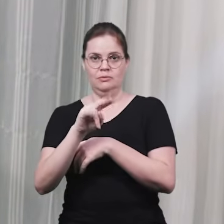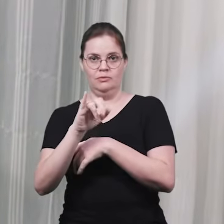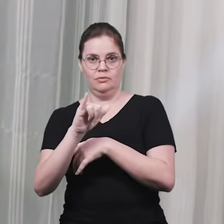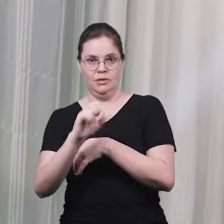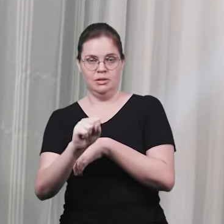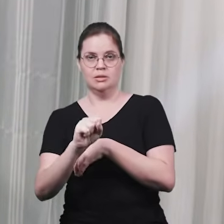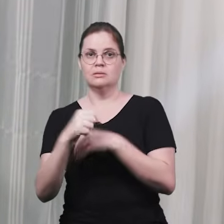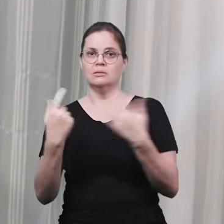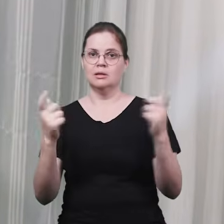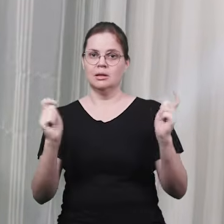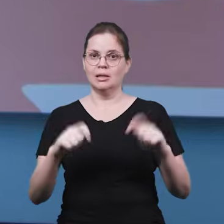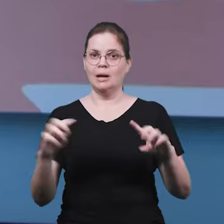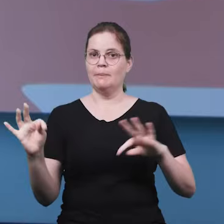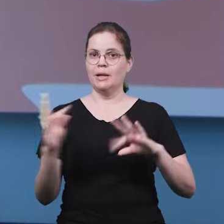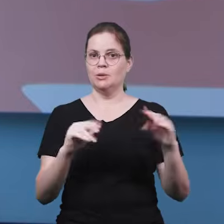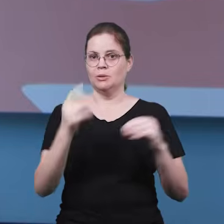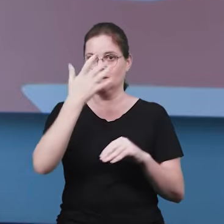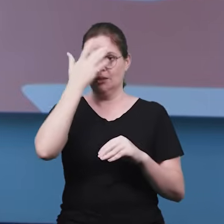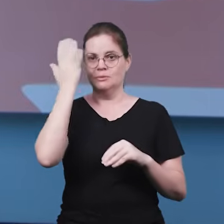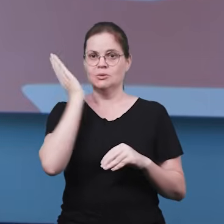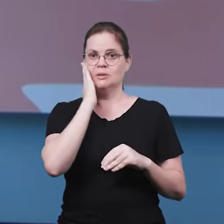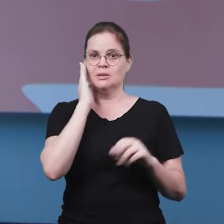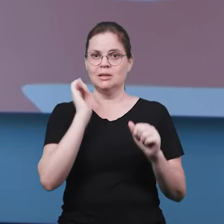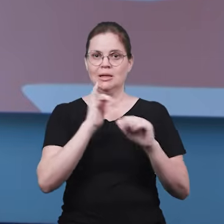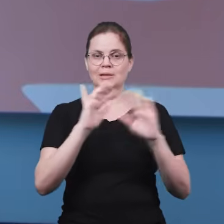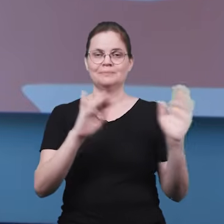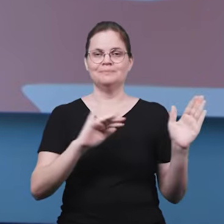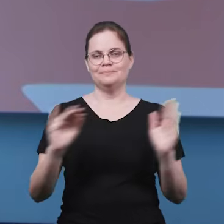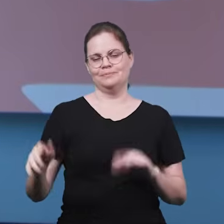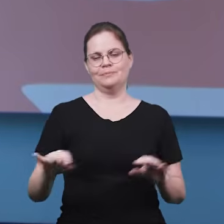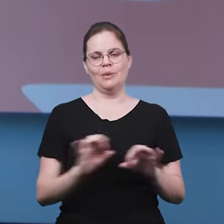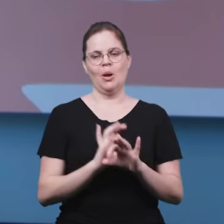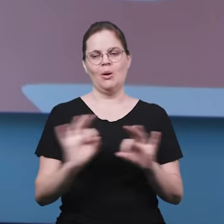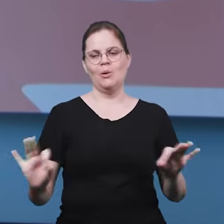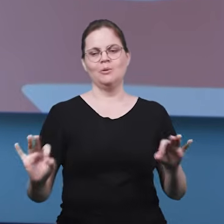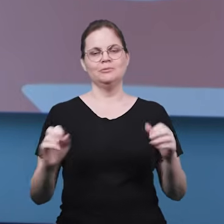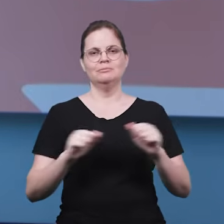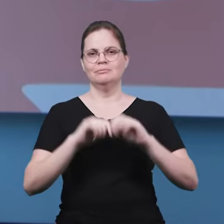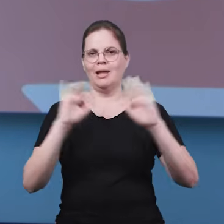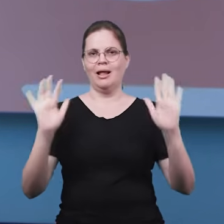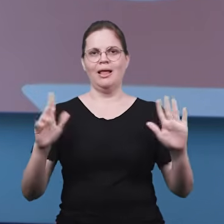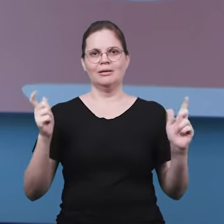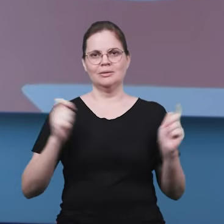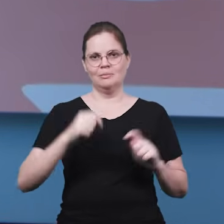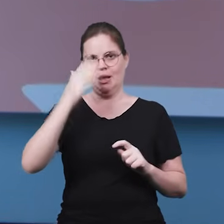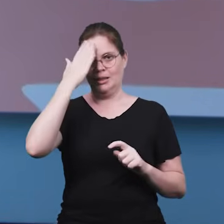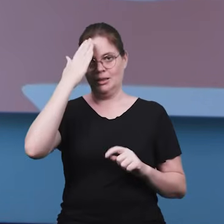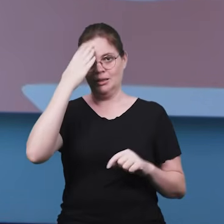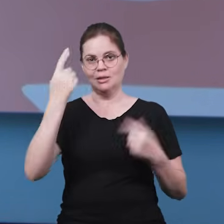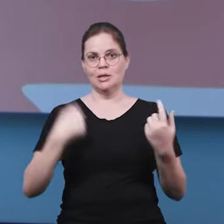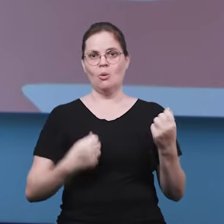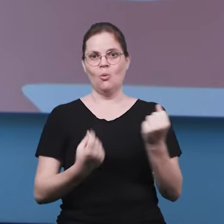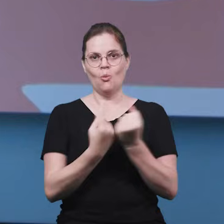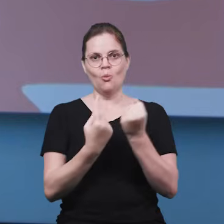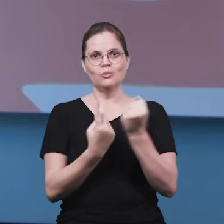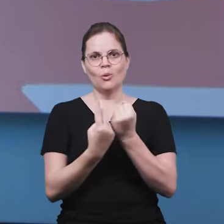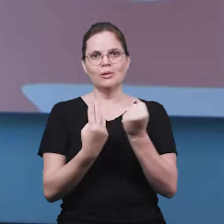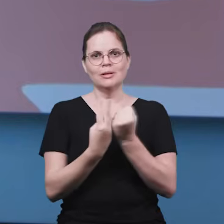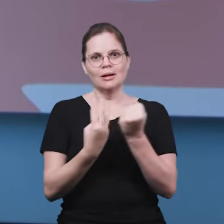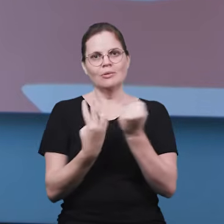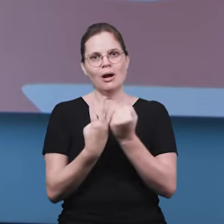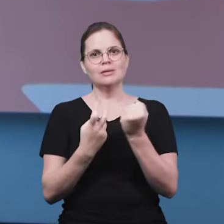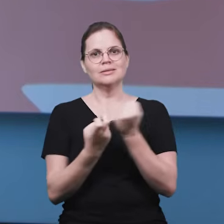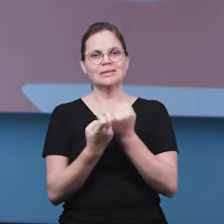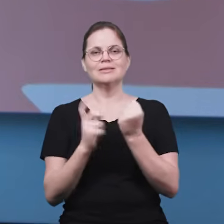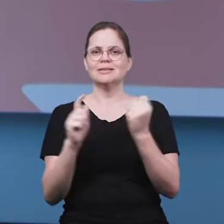possibilidade a todas as pessoas. Muito esclarecedor, irmã Miriam. Essa divisão por níveis mostra o quanto o